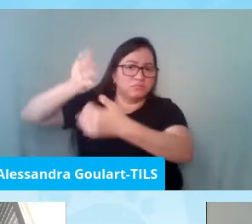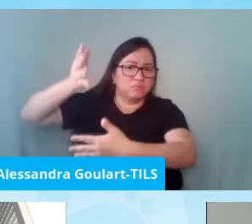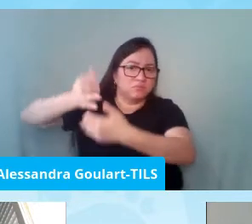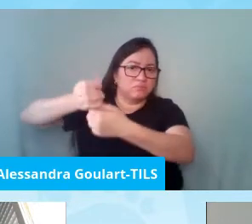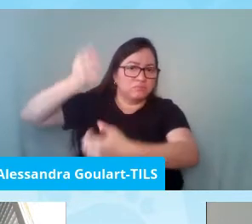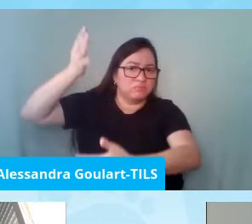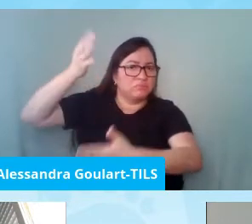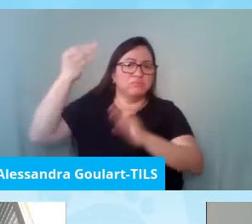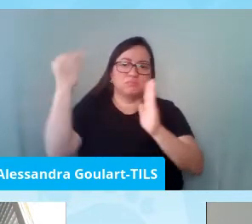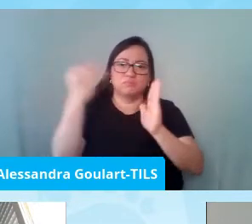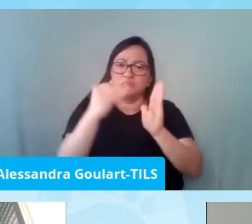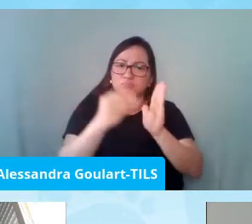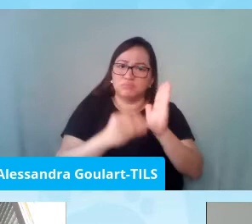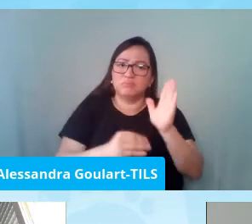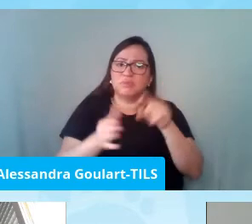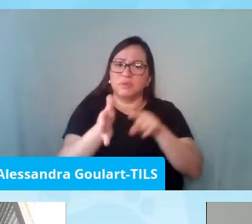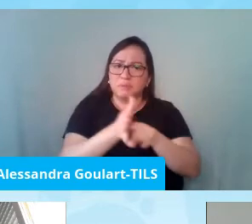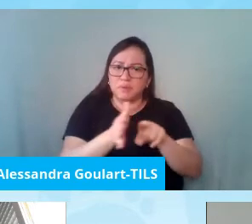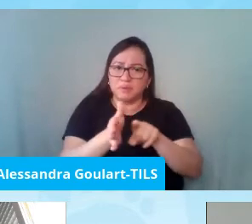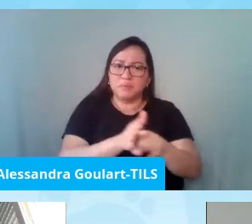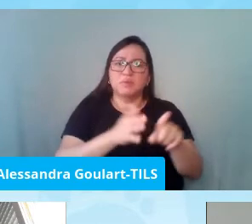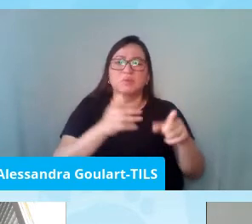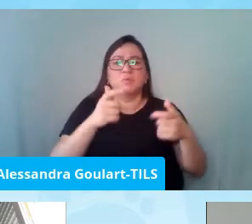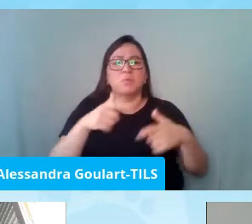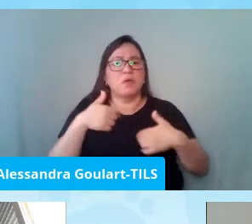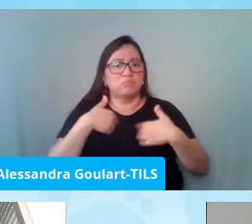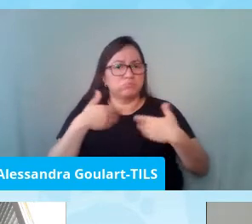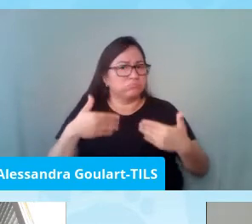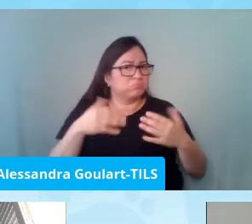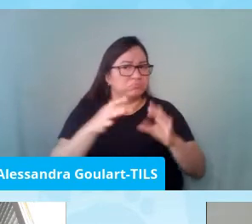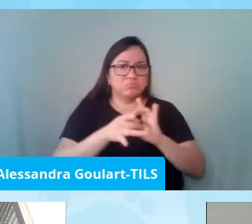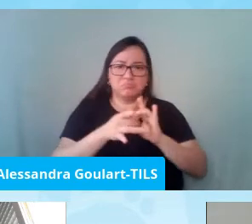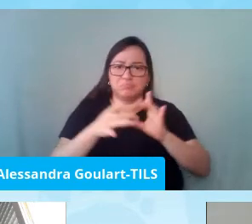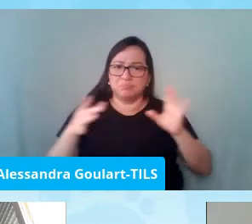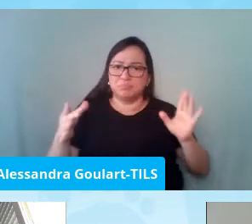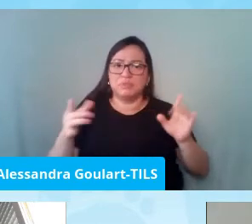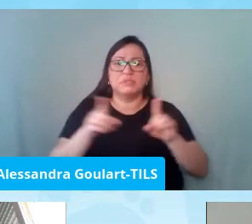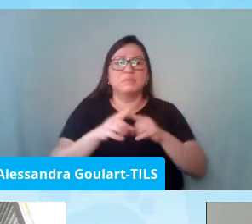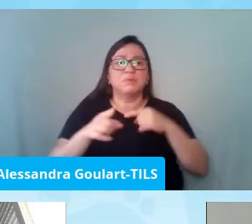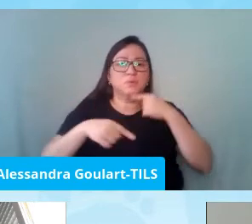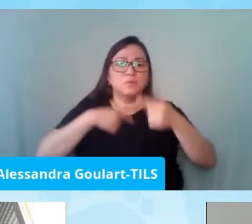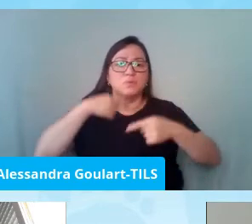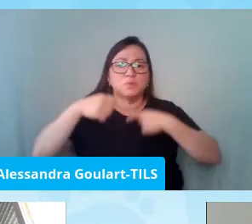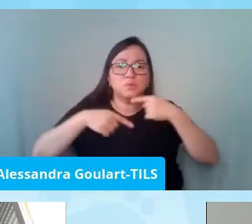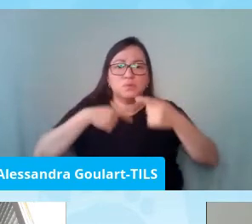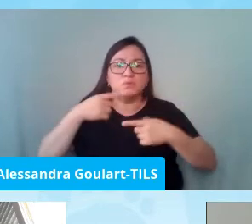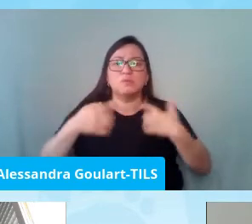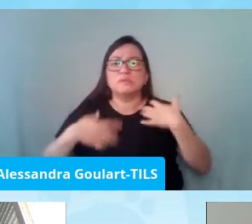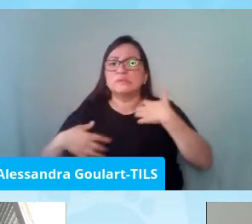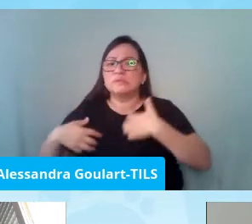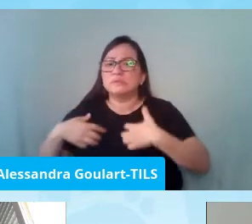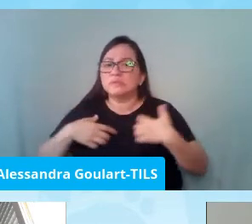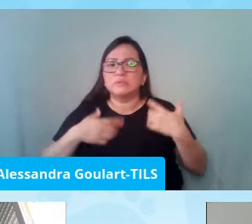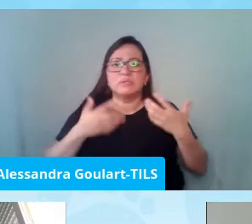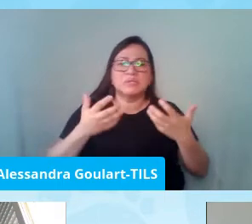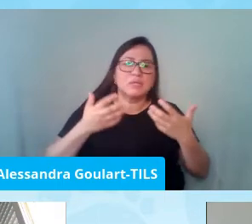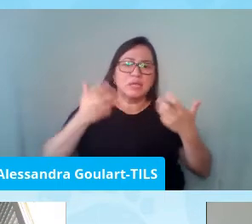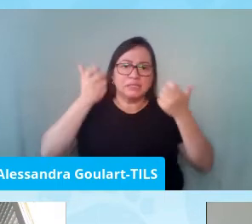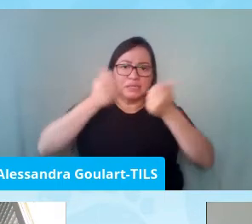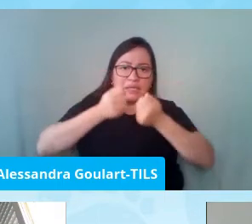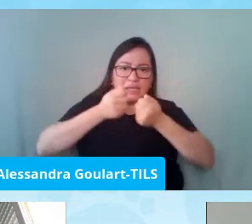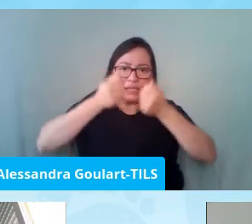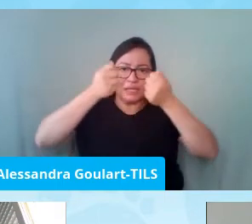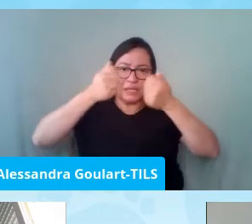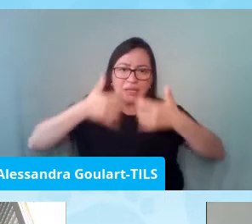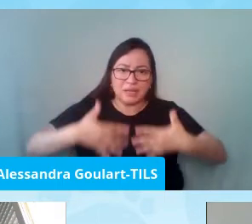apresentando, contando de onde vocês são, e também colocando as dúvidas de vocês, as angústias que esse tema produz, né,